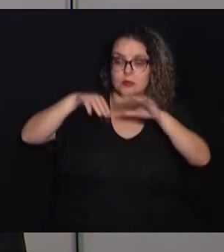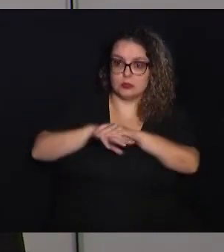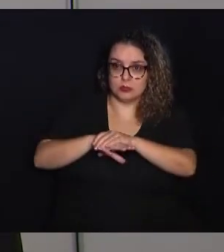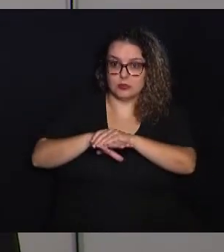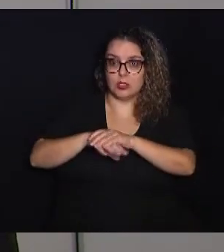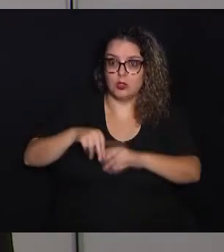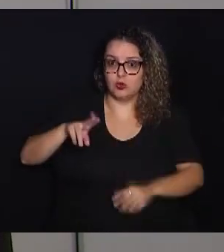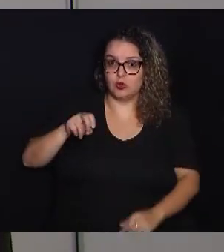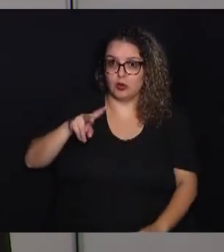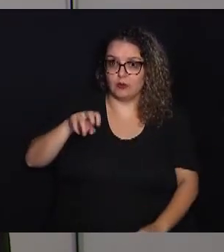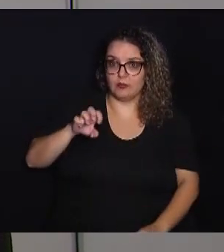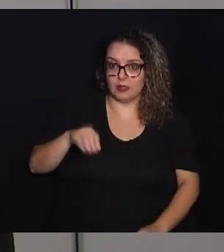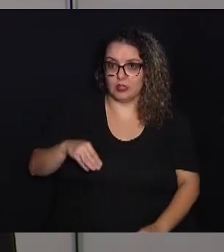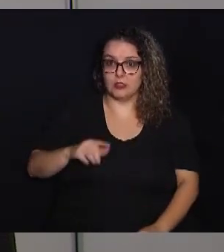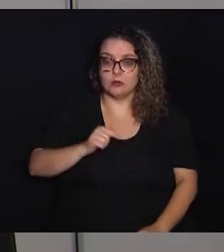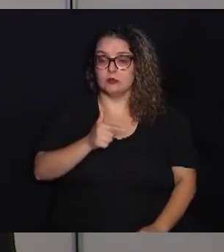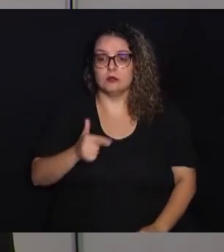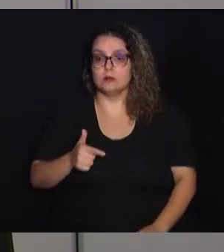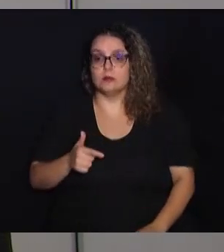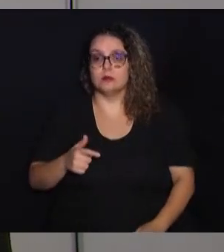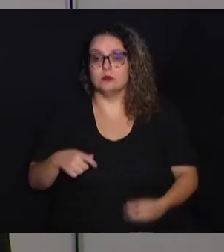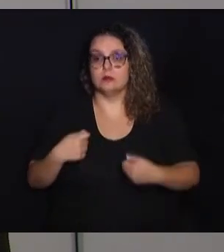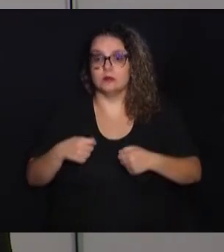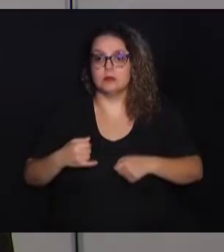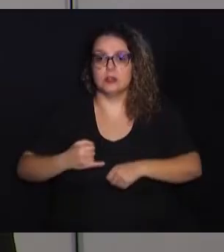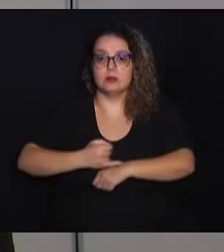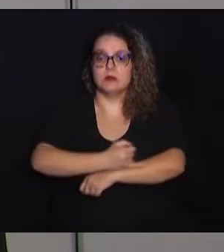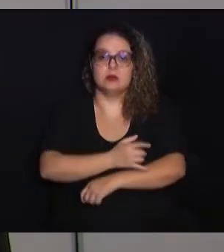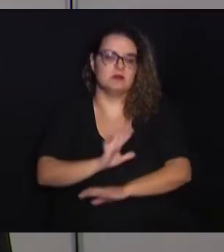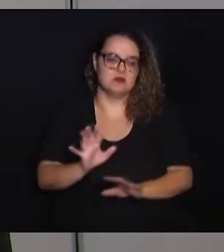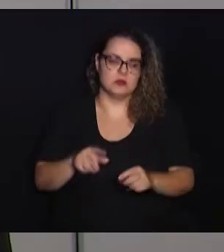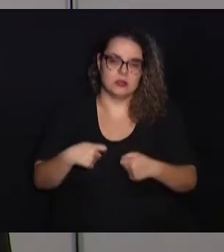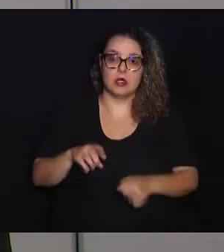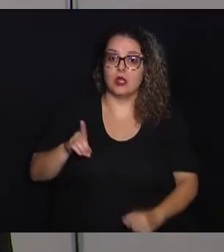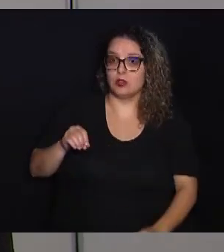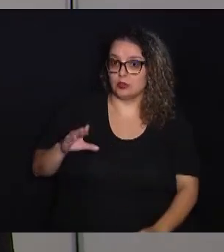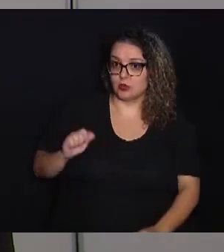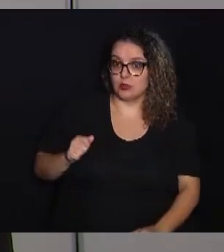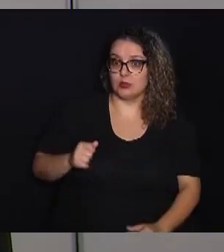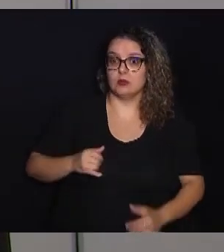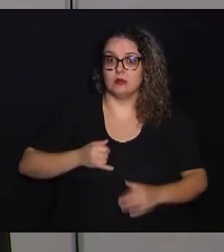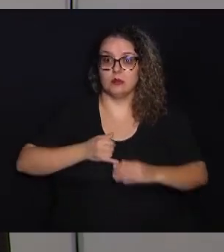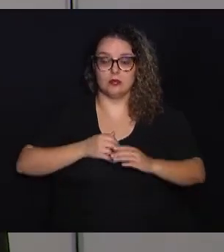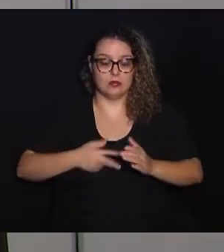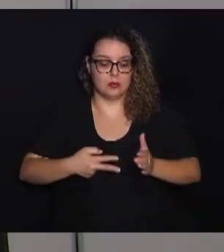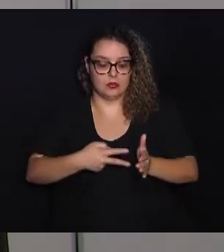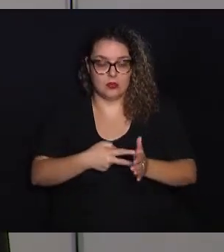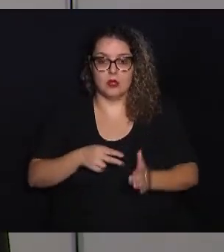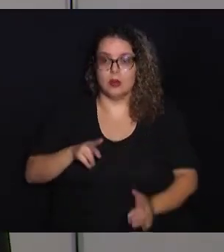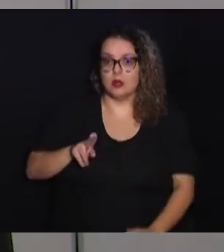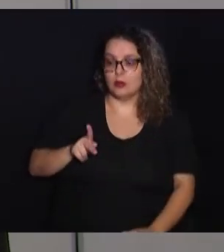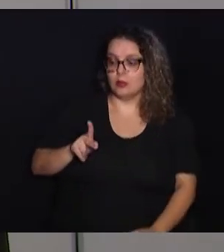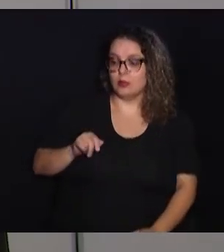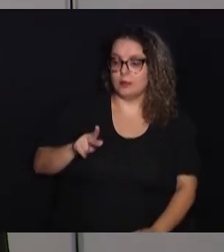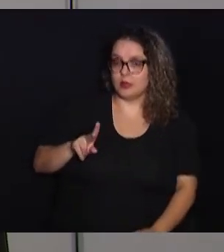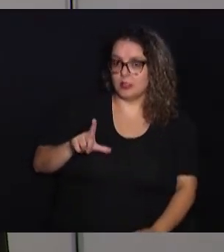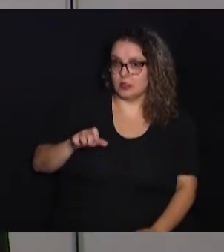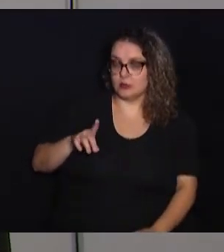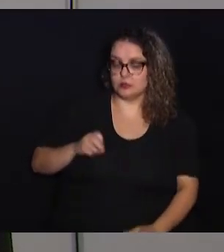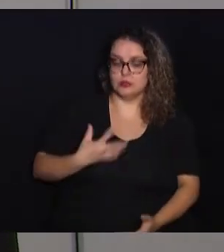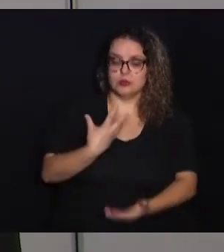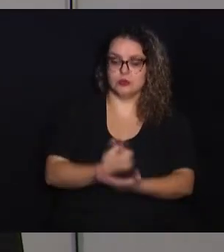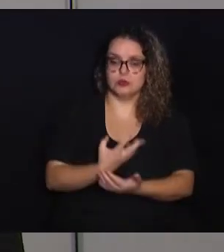armazenamento em nuvem, você não necessita de infraestrutura no local do cliente. Você simplesmente coloca uma doca para fazer o carregamento e o upload